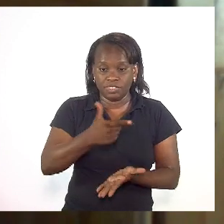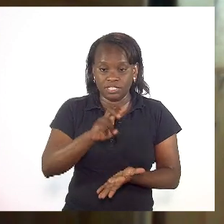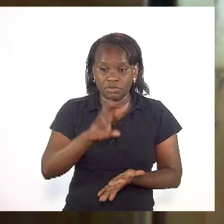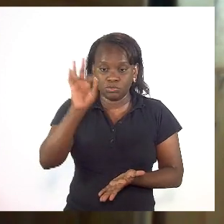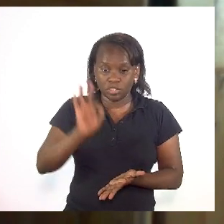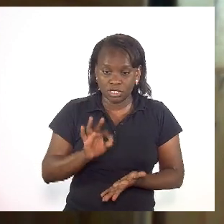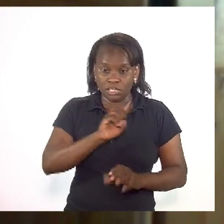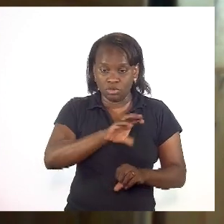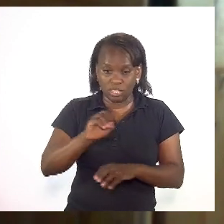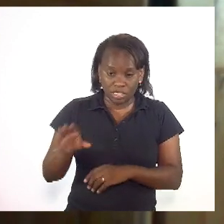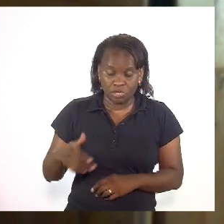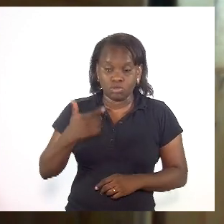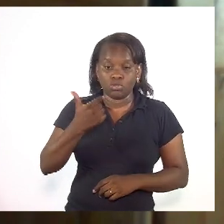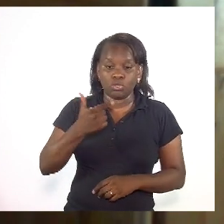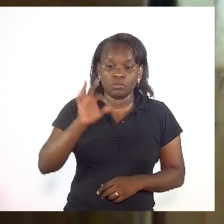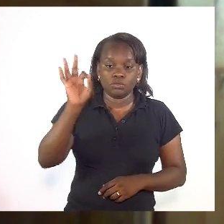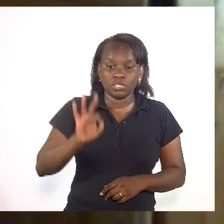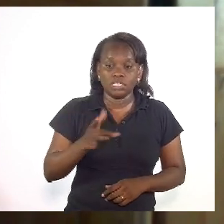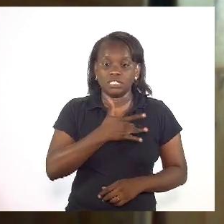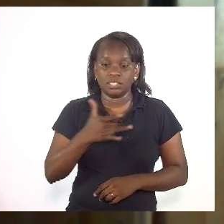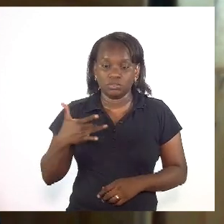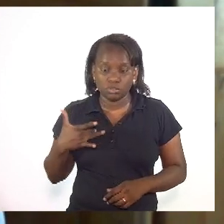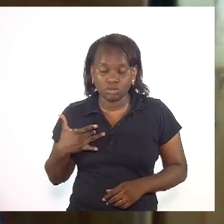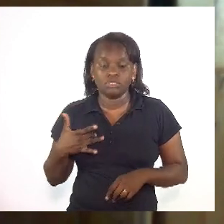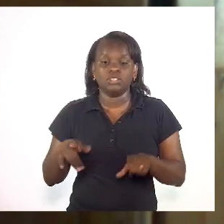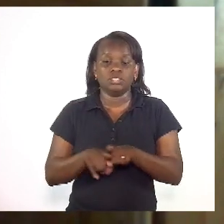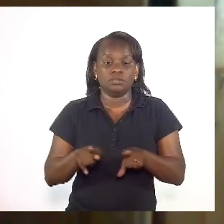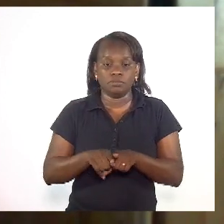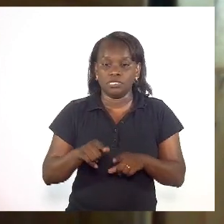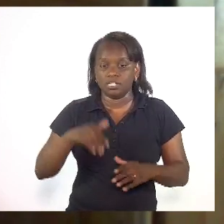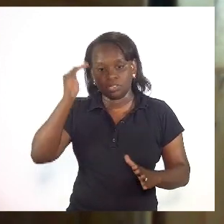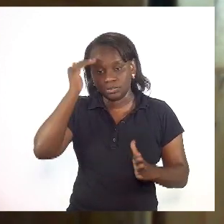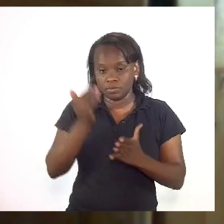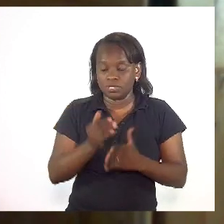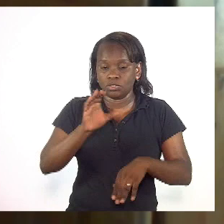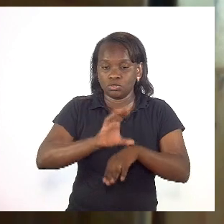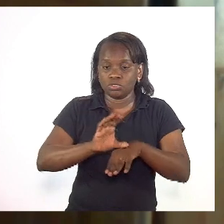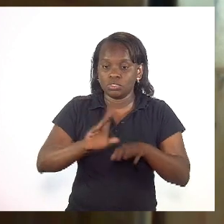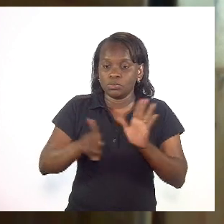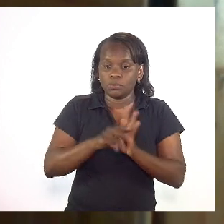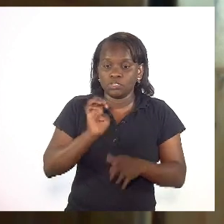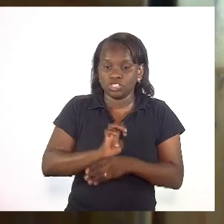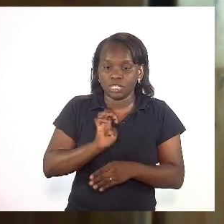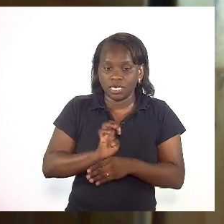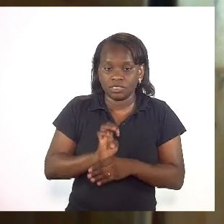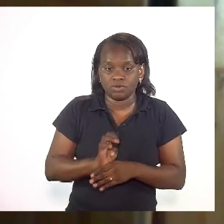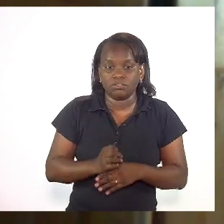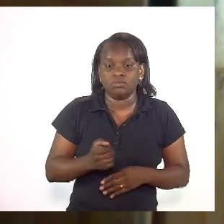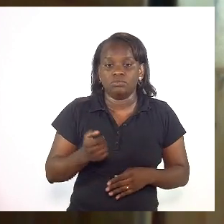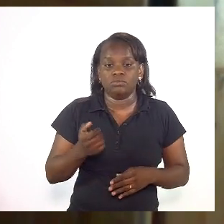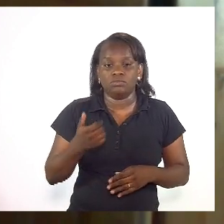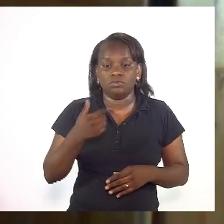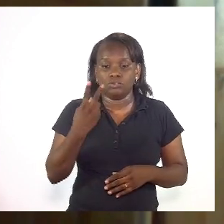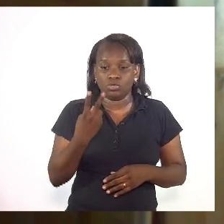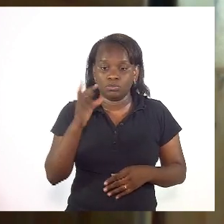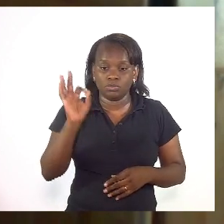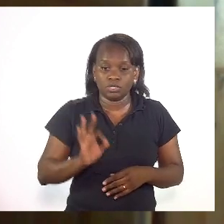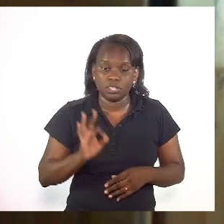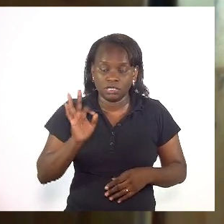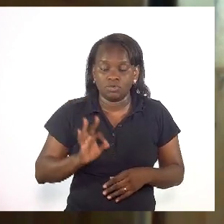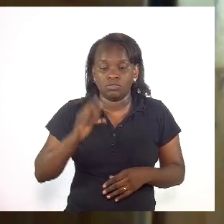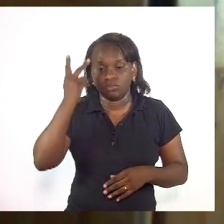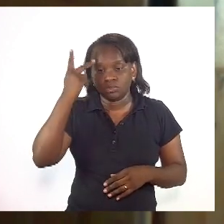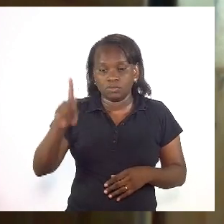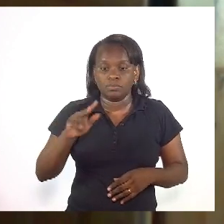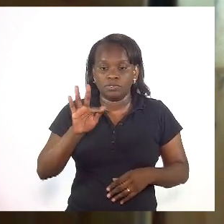na educação, 12% na saúde e o descumprimento à Constituição do Estado nos 2% em